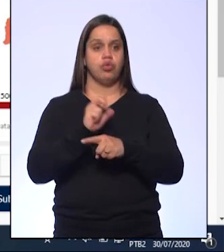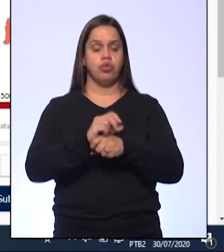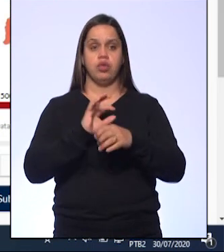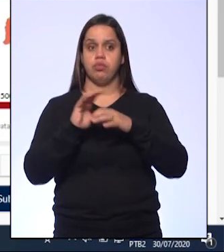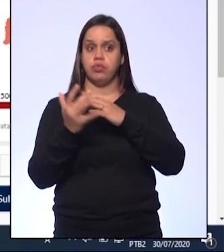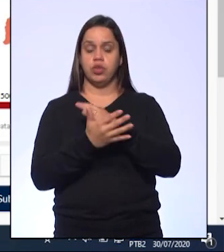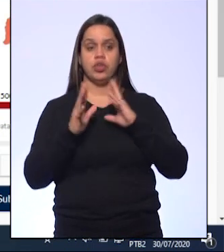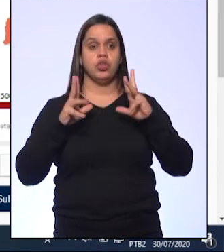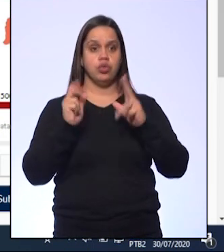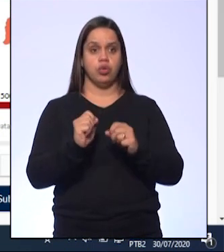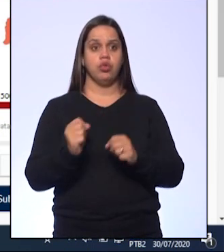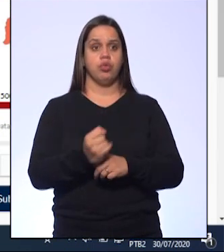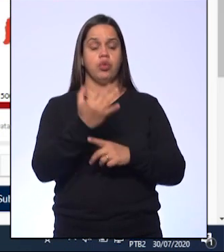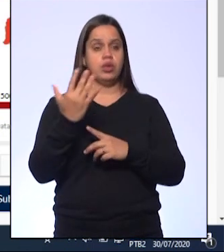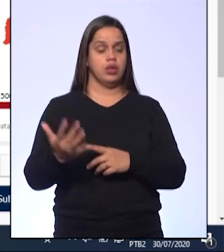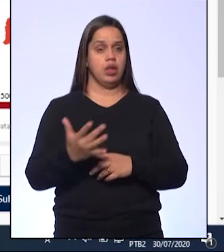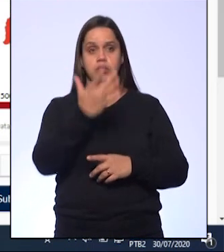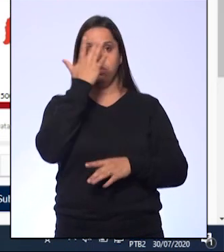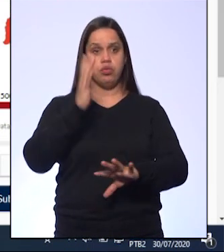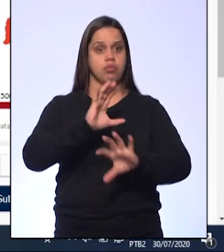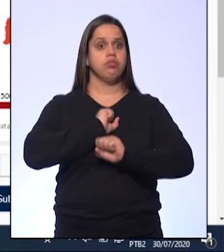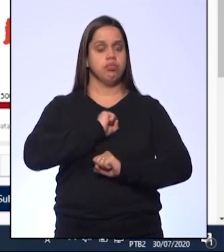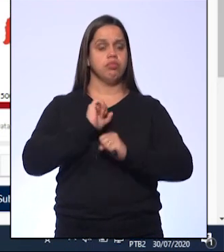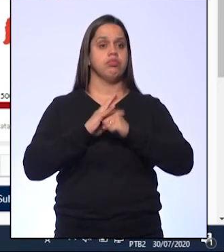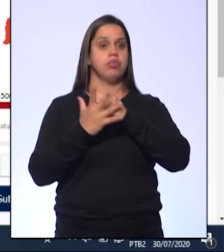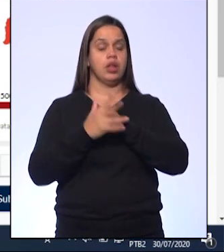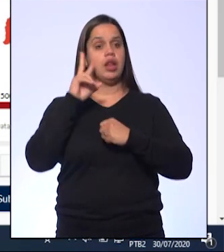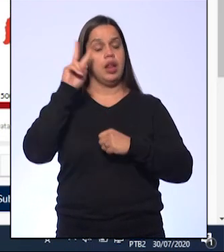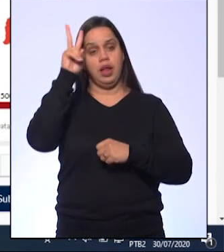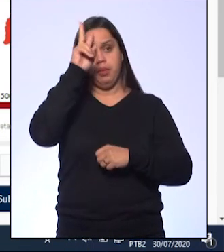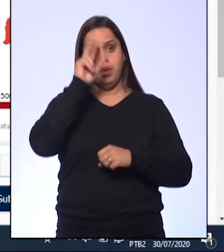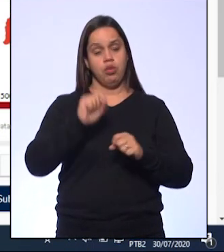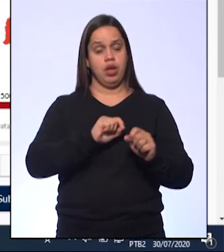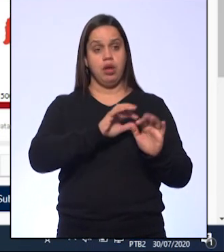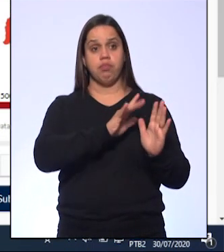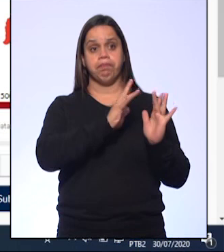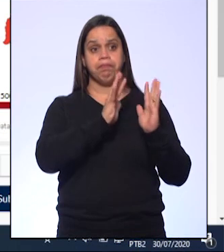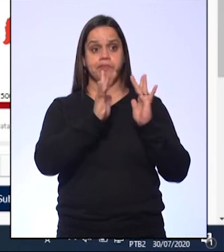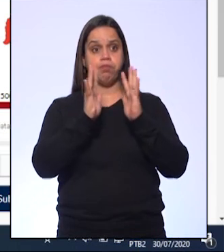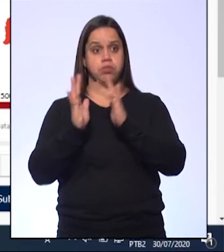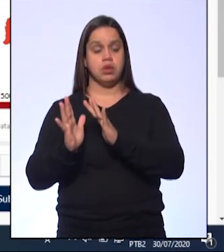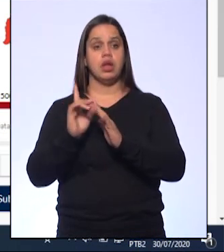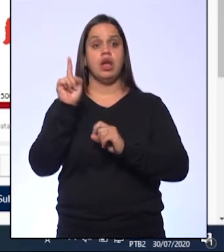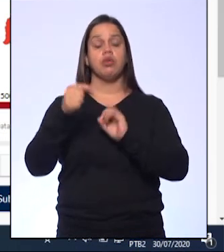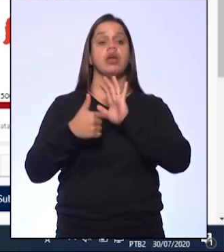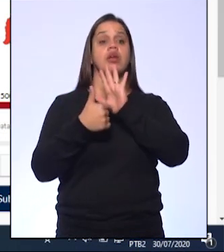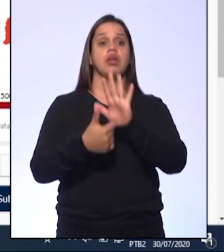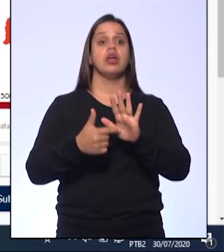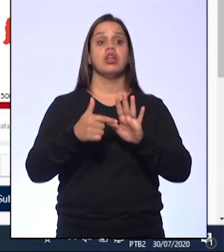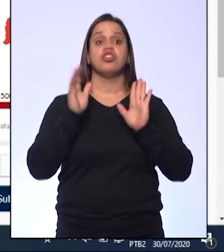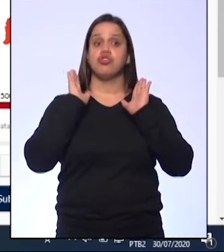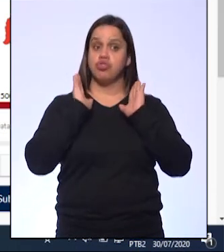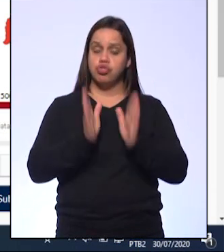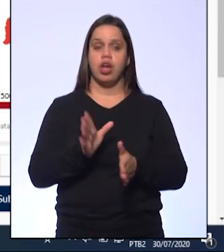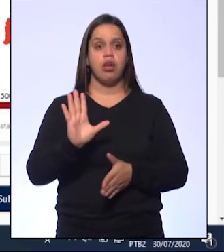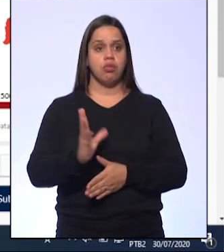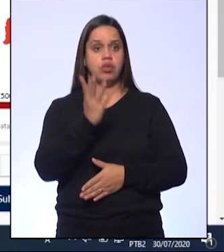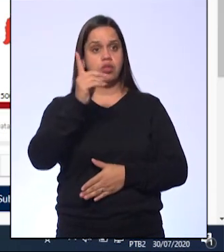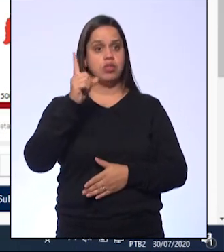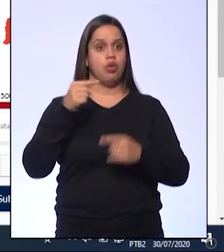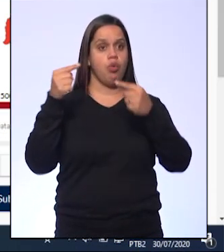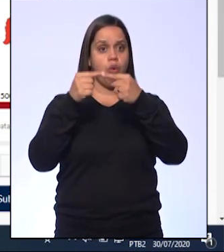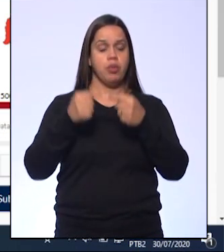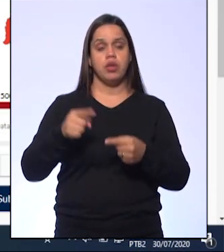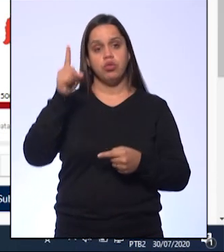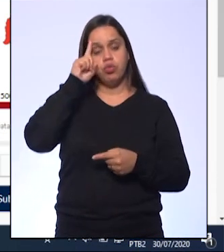casos confirmados. Lembrando que esse simulador, ele mostra os casos confirmados de Covid de acordo com a data. Agora, por